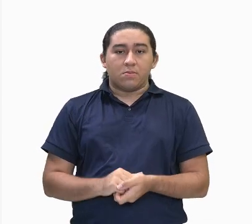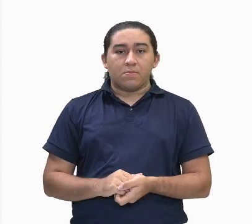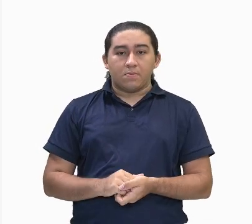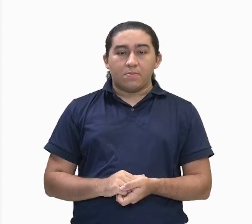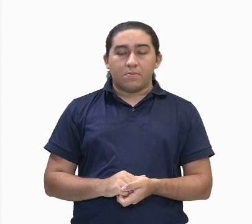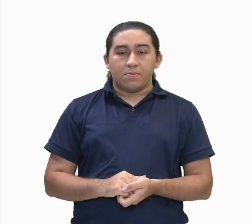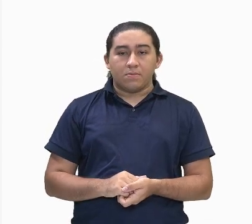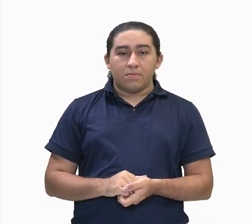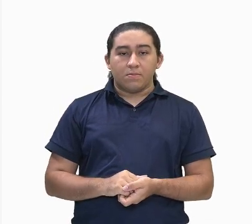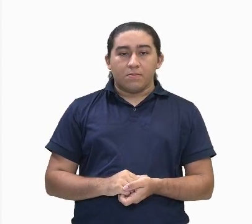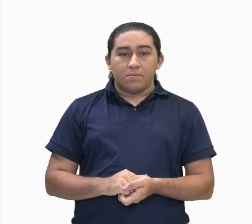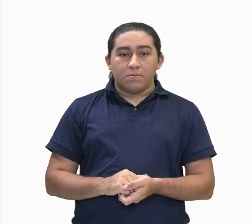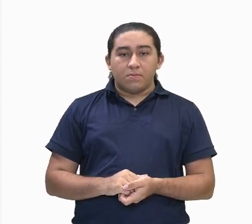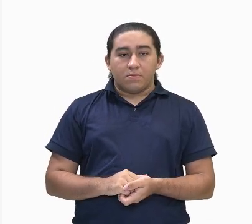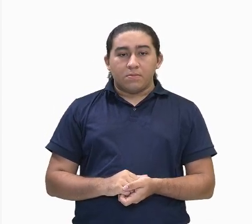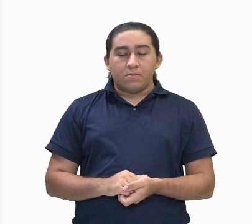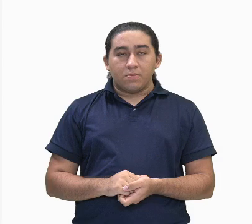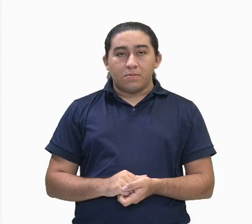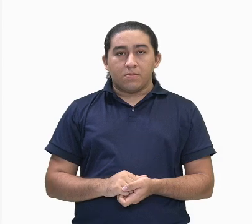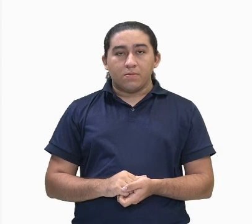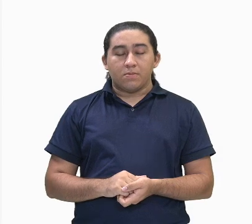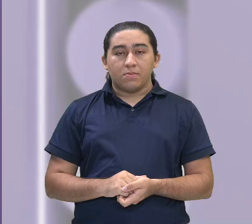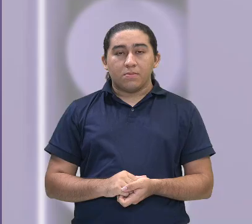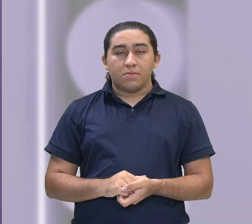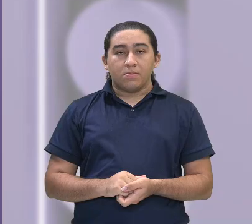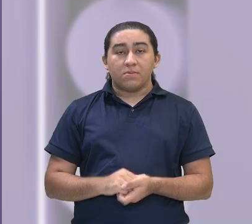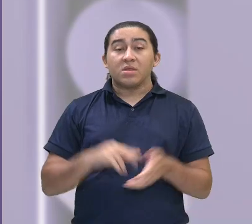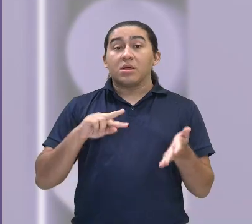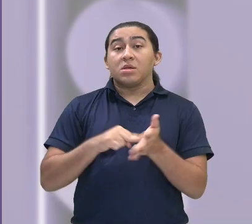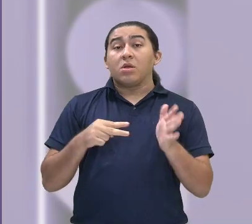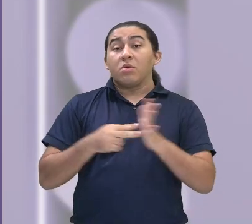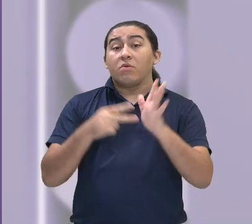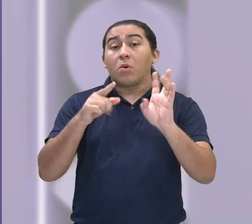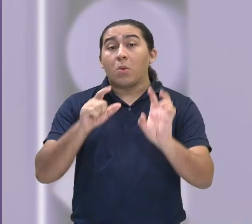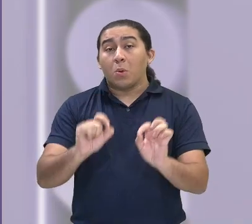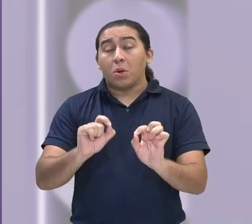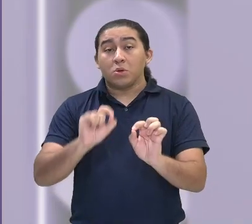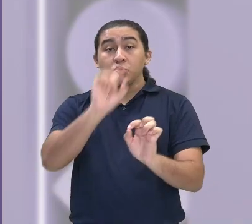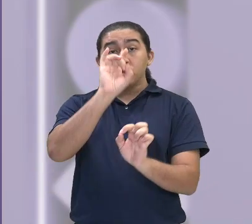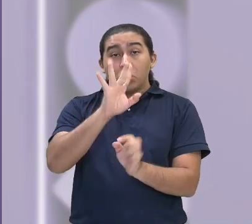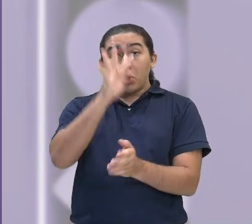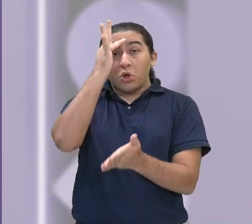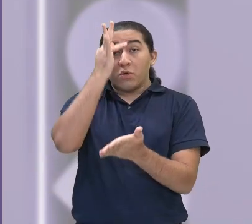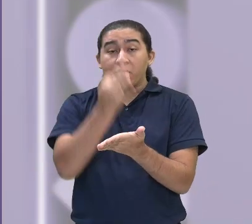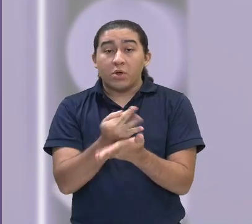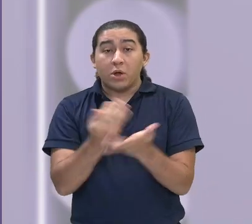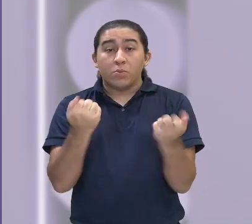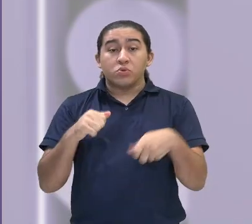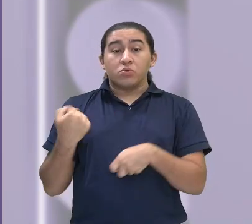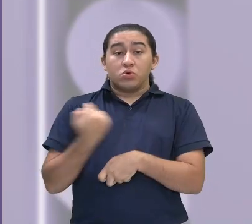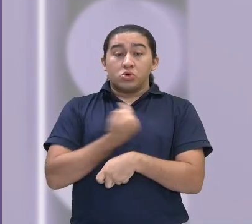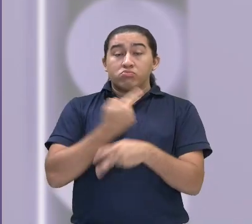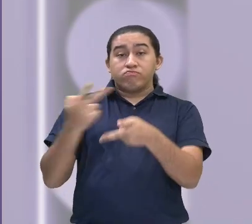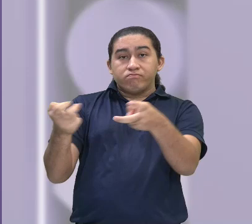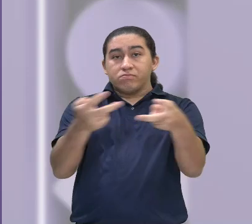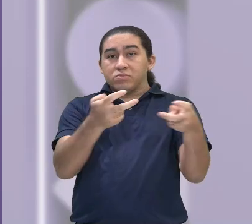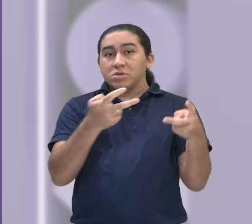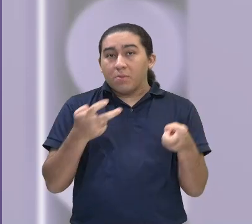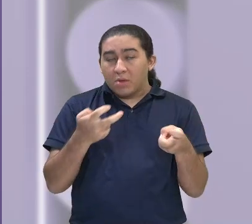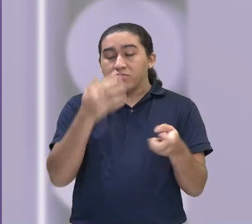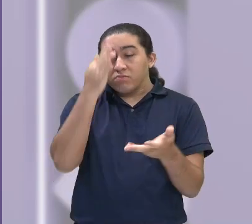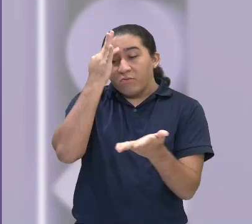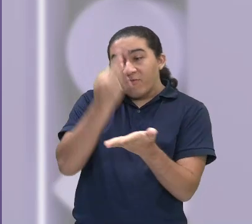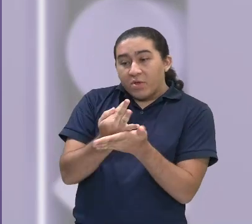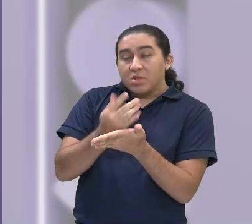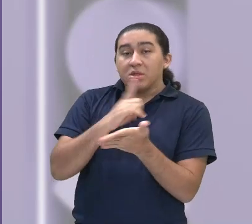torna palpável aquilo que é invisível aos olhos, aquilo que só a fé percebe. Então, os símbolos nos ajudam a